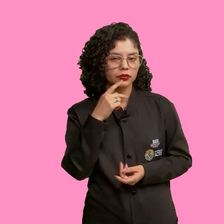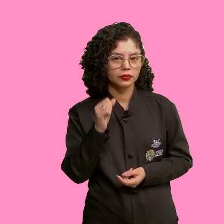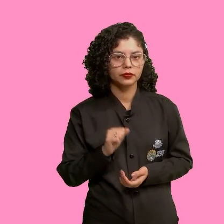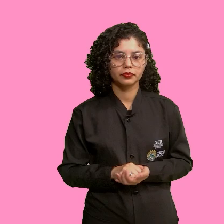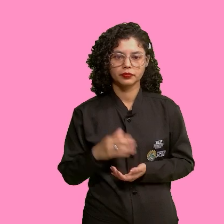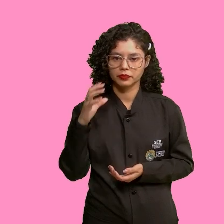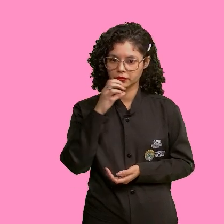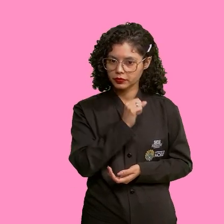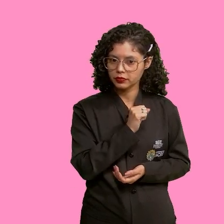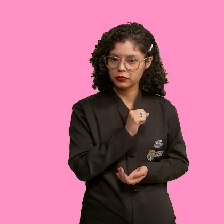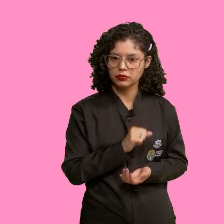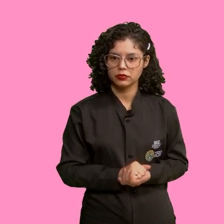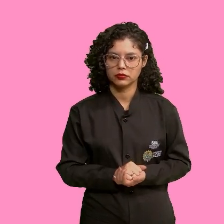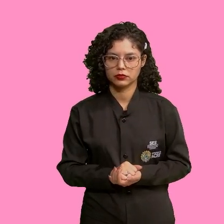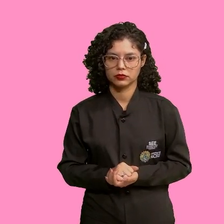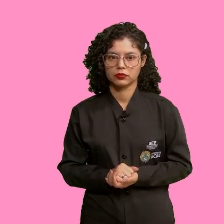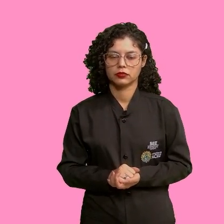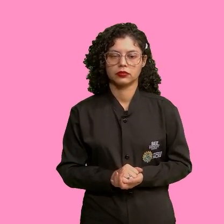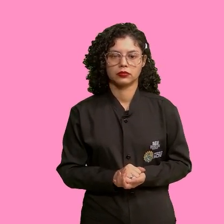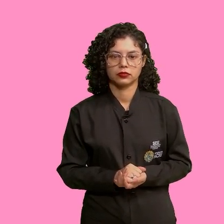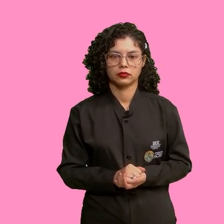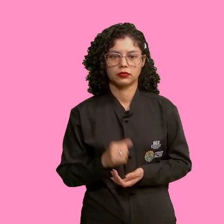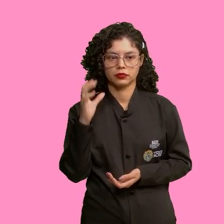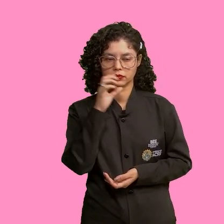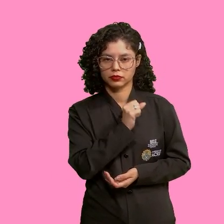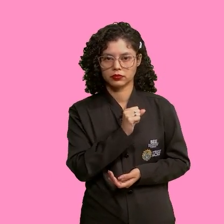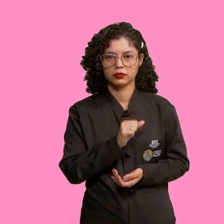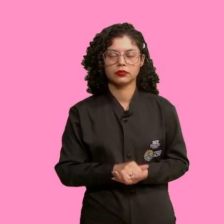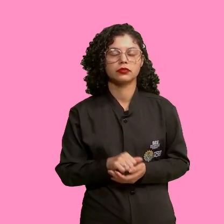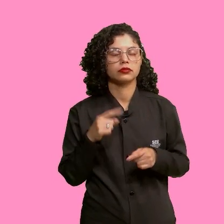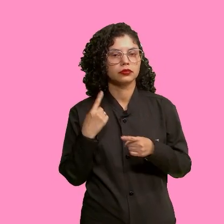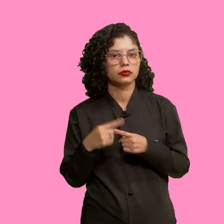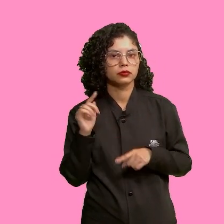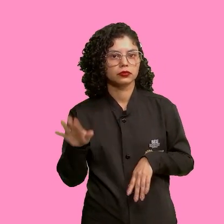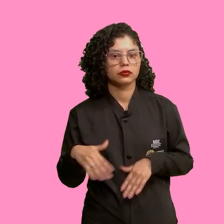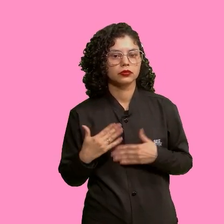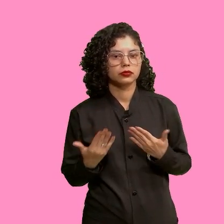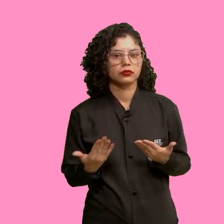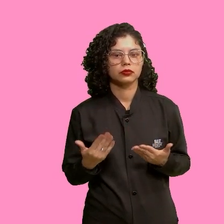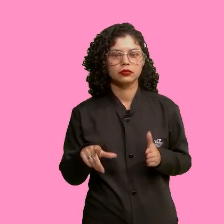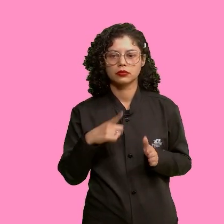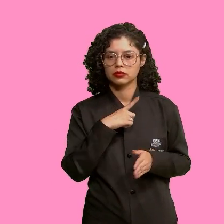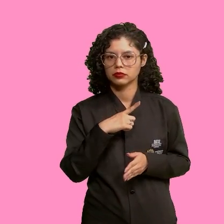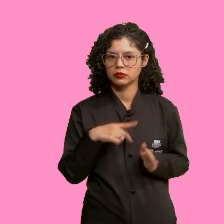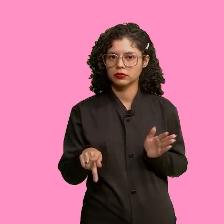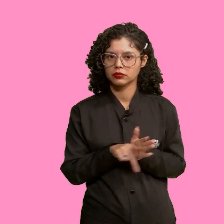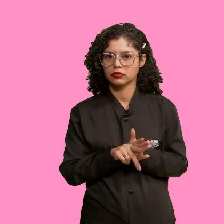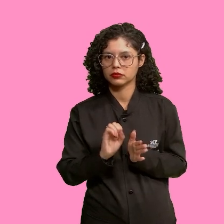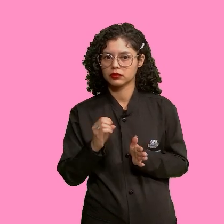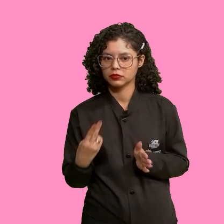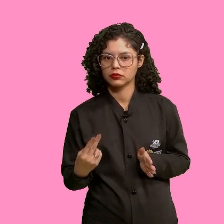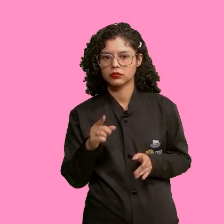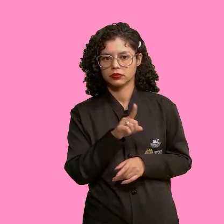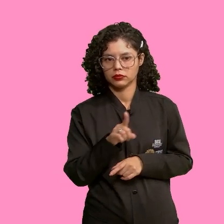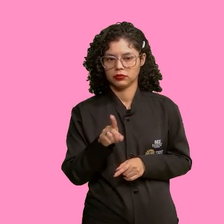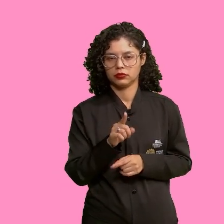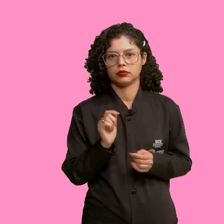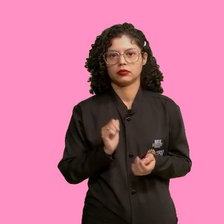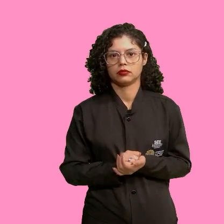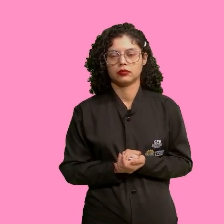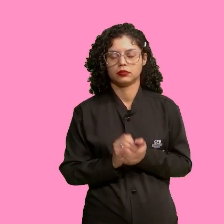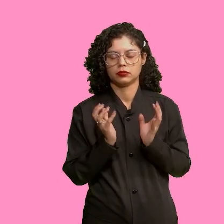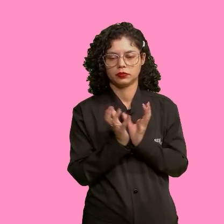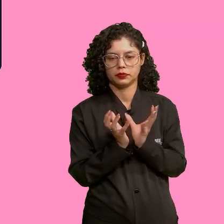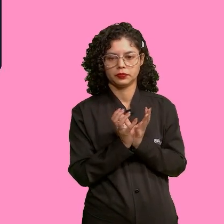bem rápida, tá? Porque dessa parte a gente vai ser mais rápido. Que tipo, se esse instrumento pertence ou não